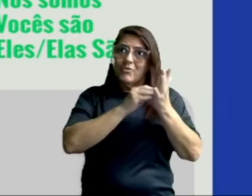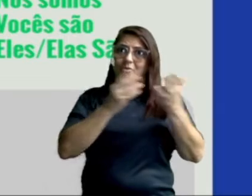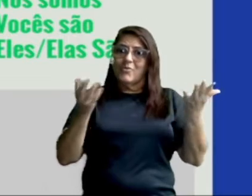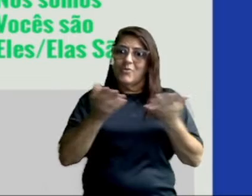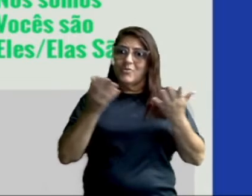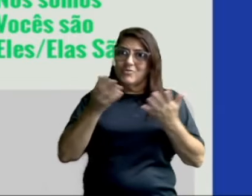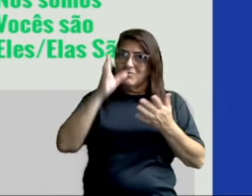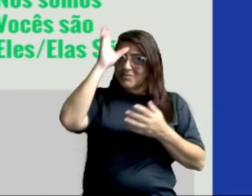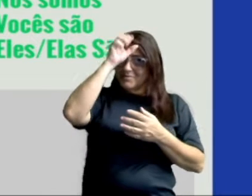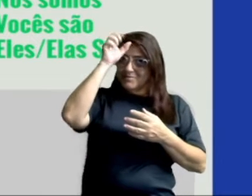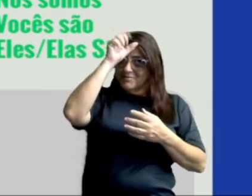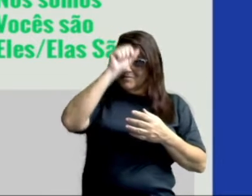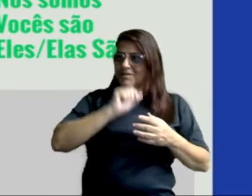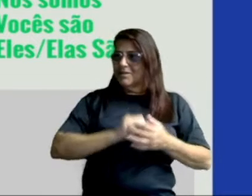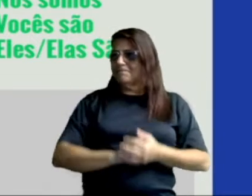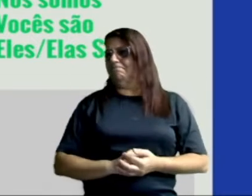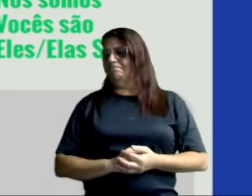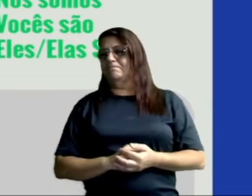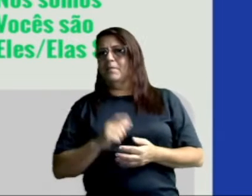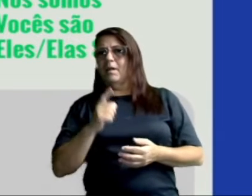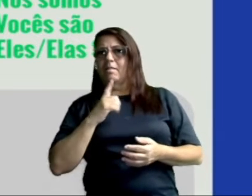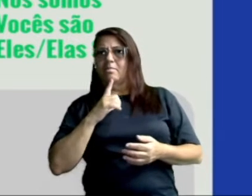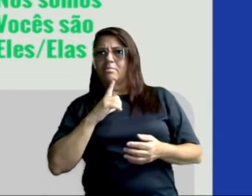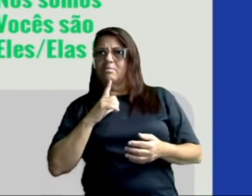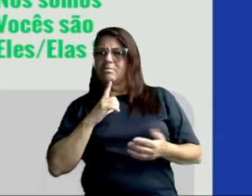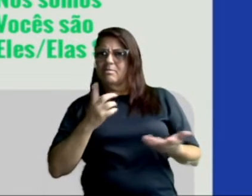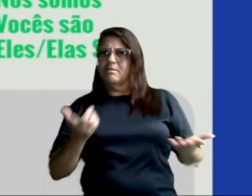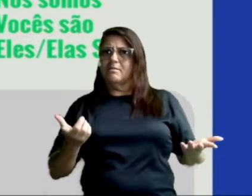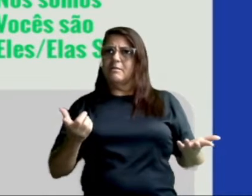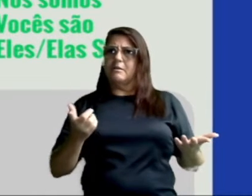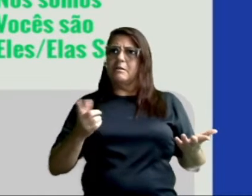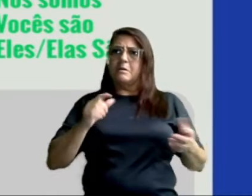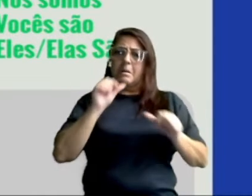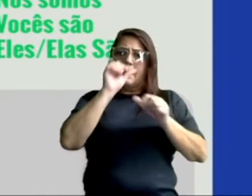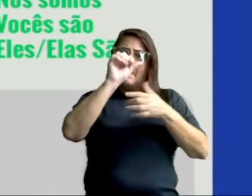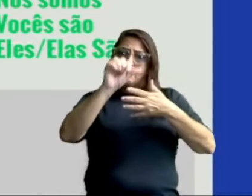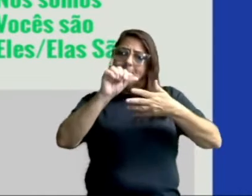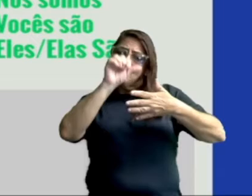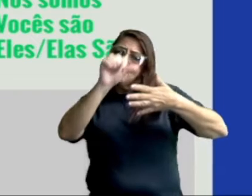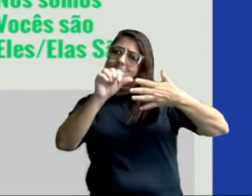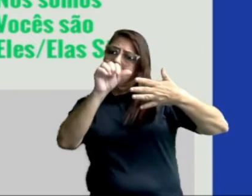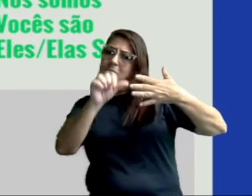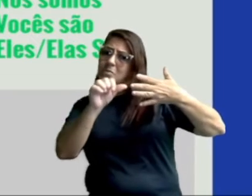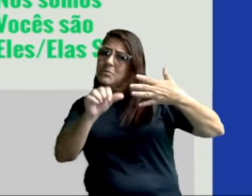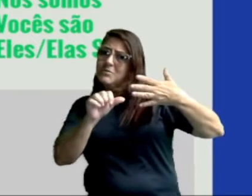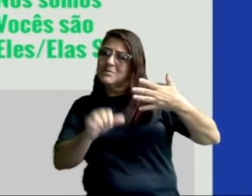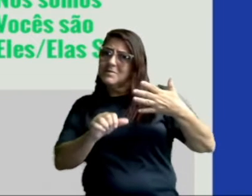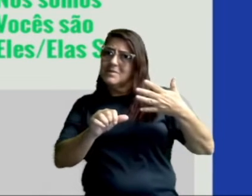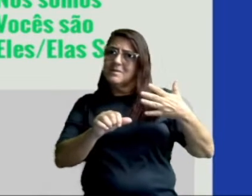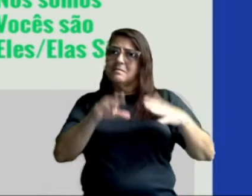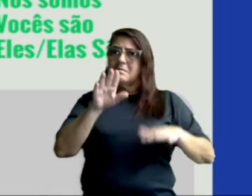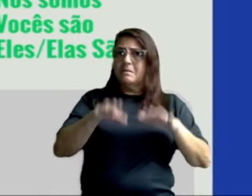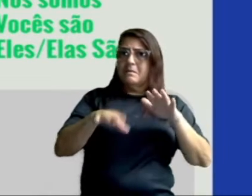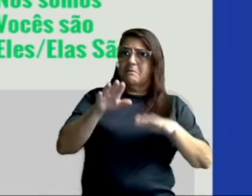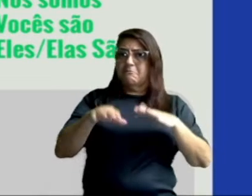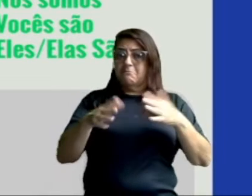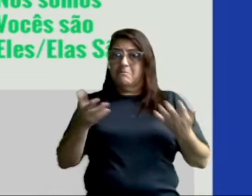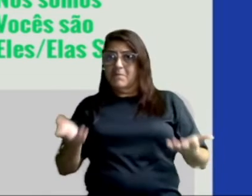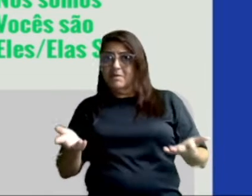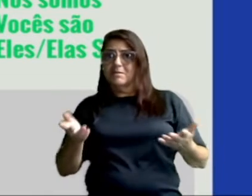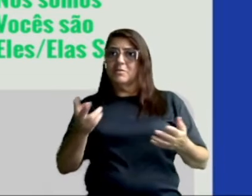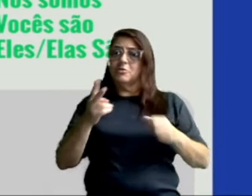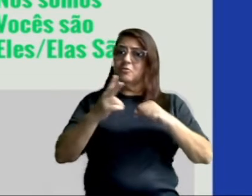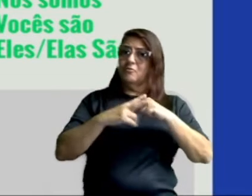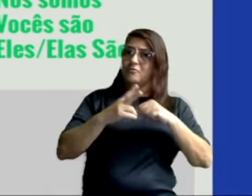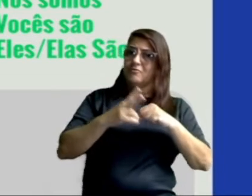hoje, tá? Então, ele é um dos poucos, tá, que muda, dependendo aí da conjugação. E